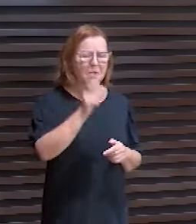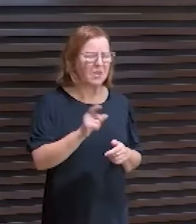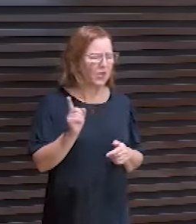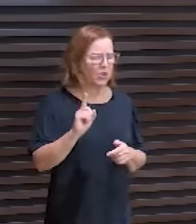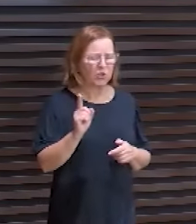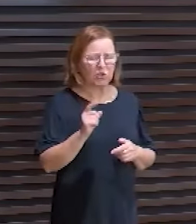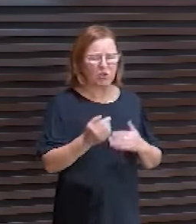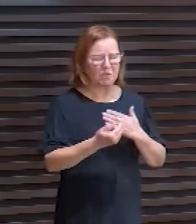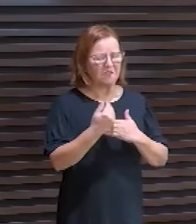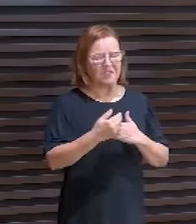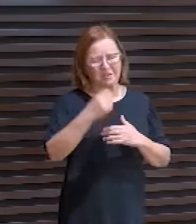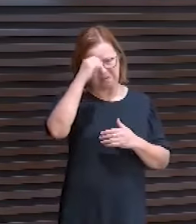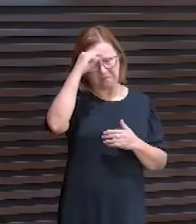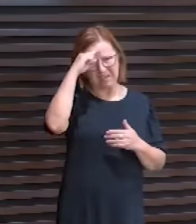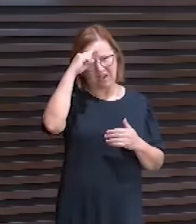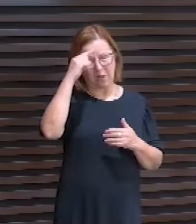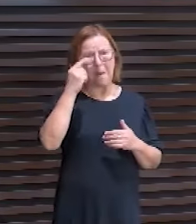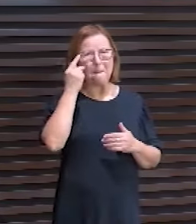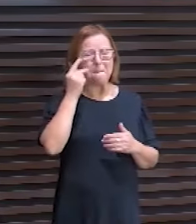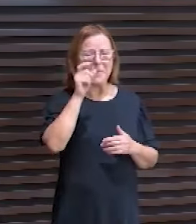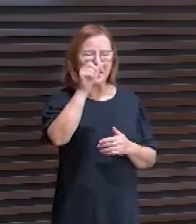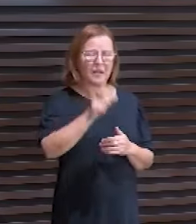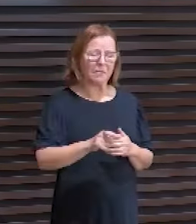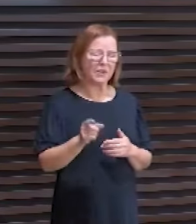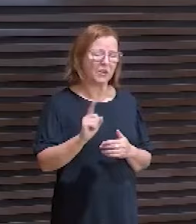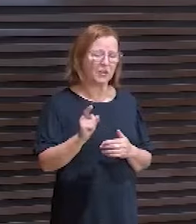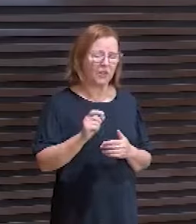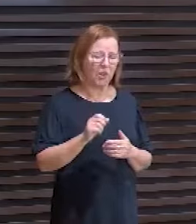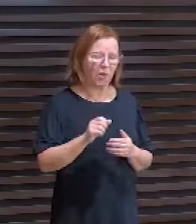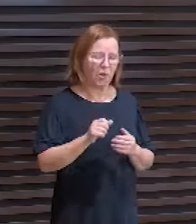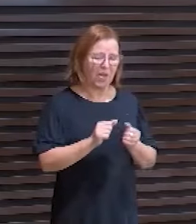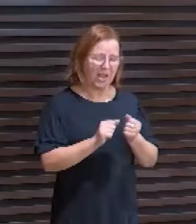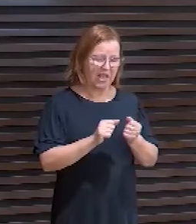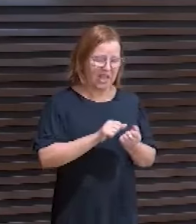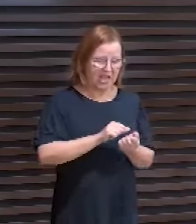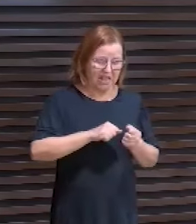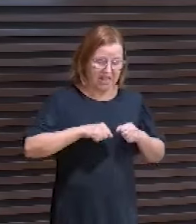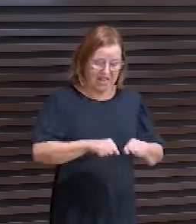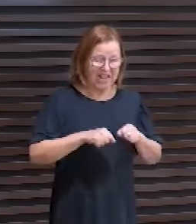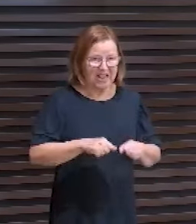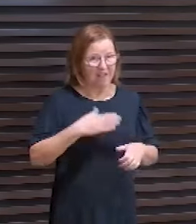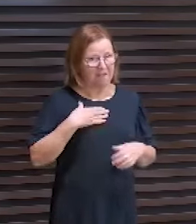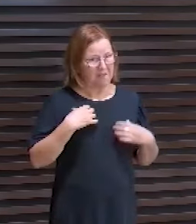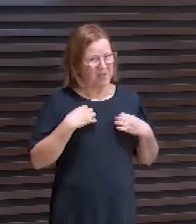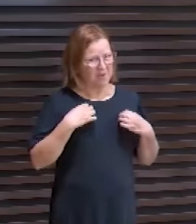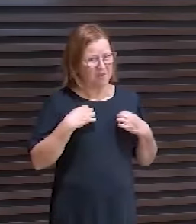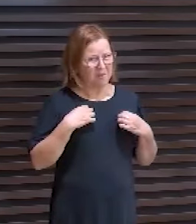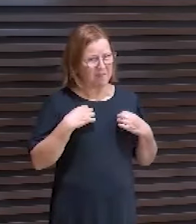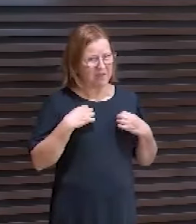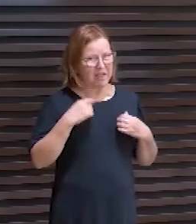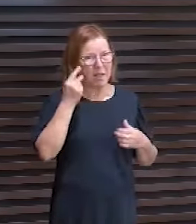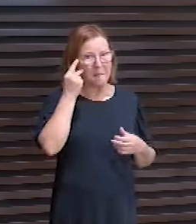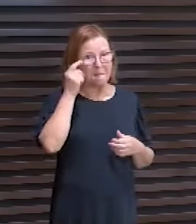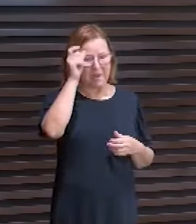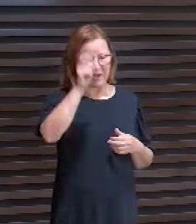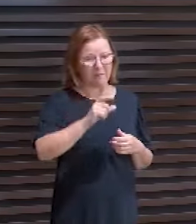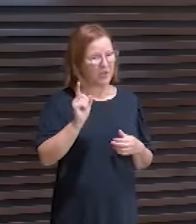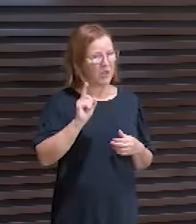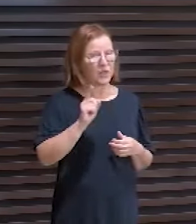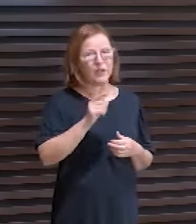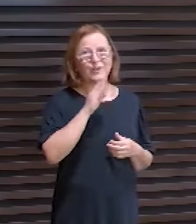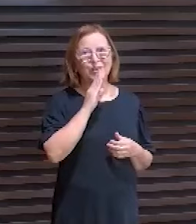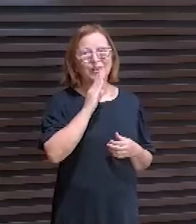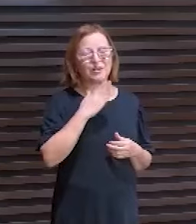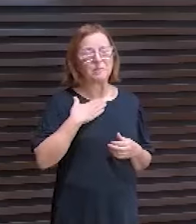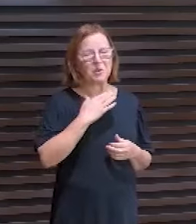quem não mora comigo para quem não conhece o meu coração Esse eu quero agradar então Paulo quando era